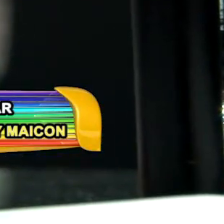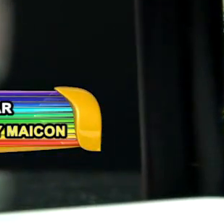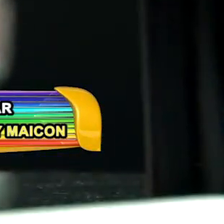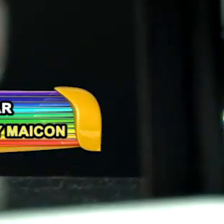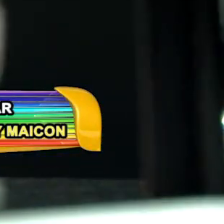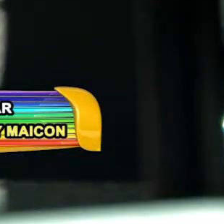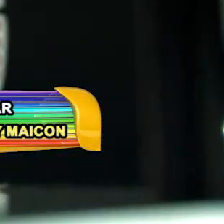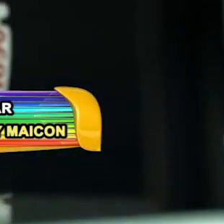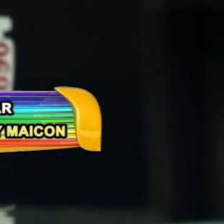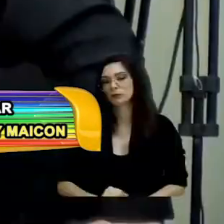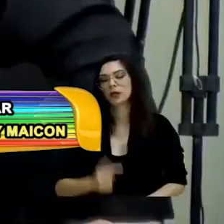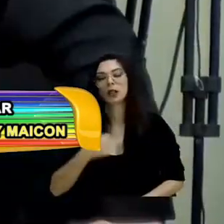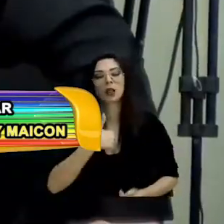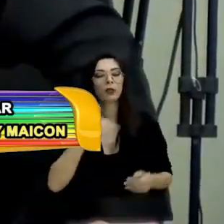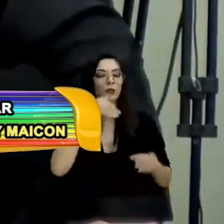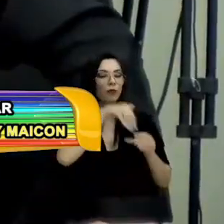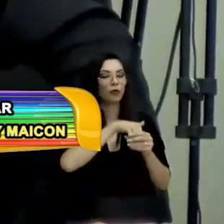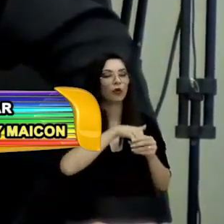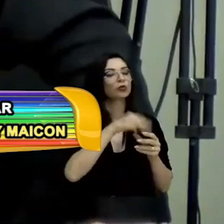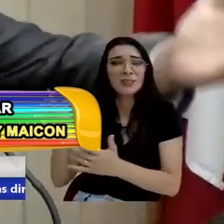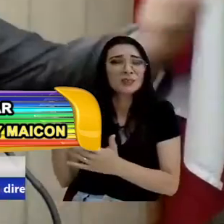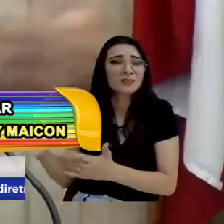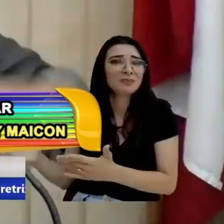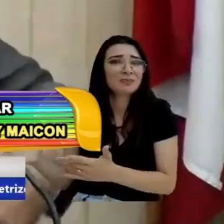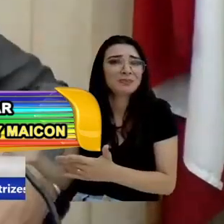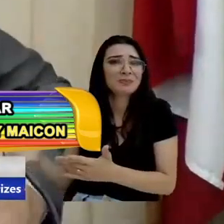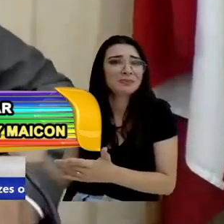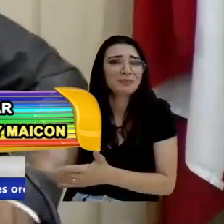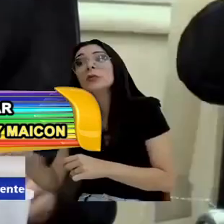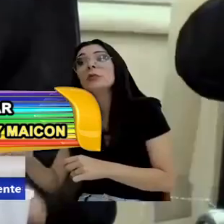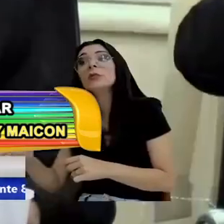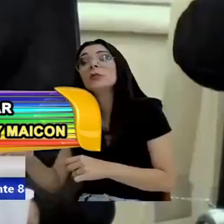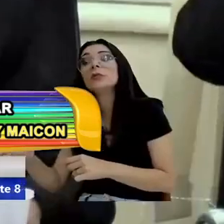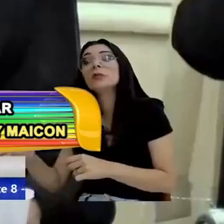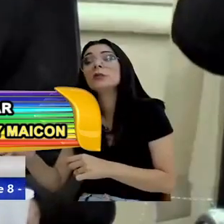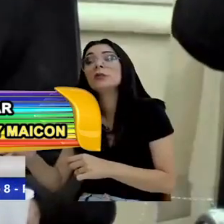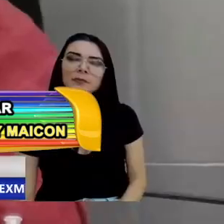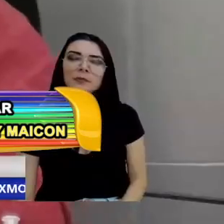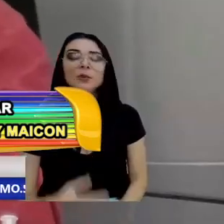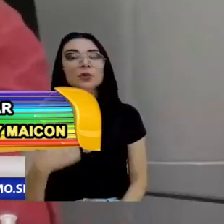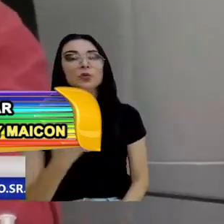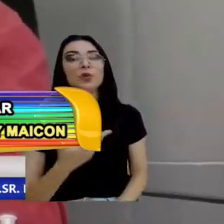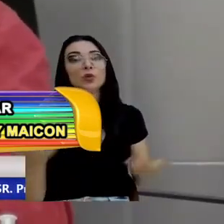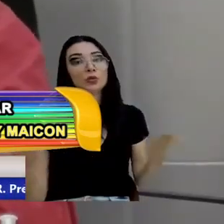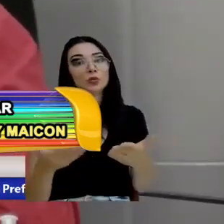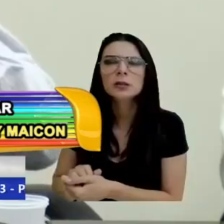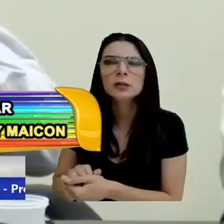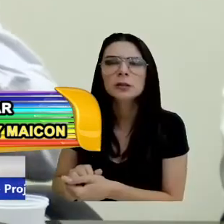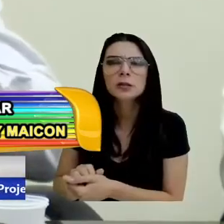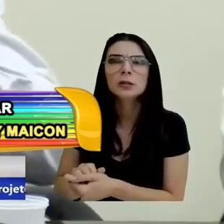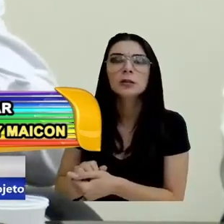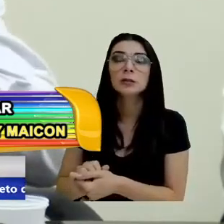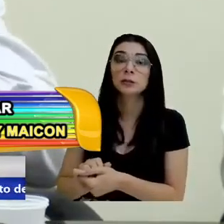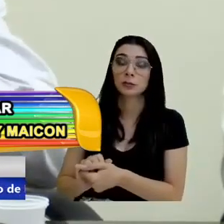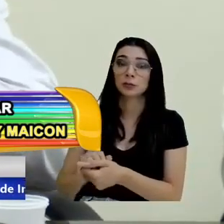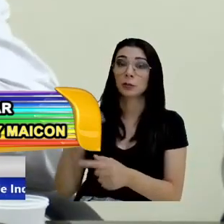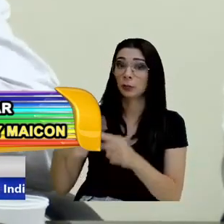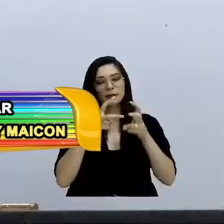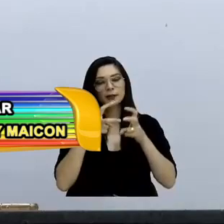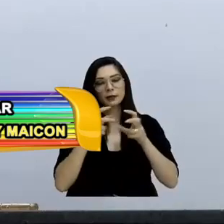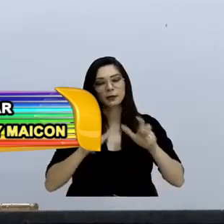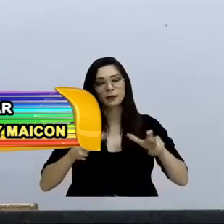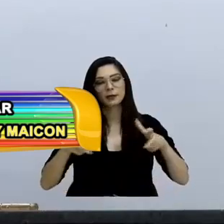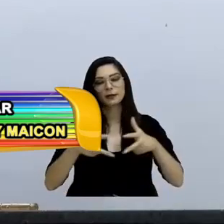abertura do processo de impeachment, Cascão do Povo, Cláudio Leandro, Dirceu Tardem, Isaac Demani, José Roberto